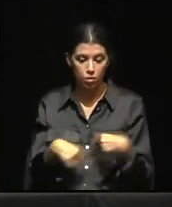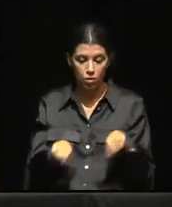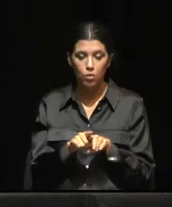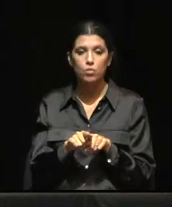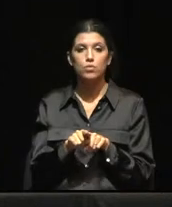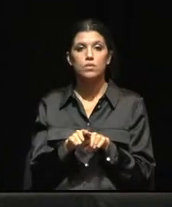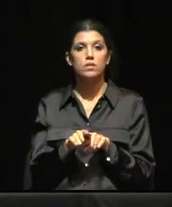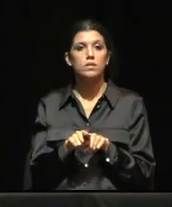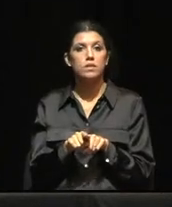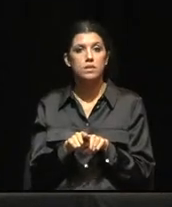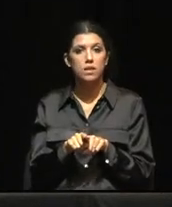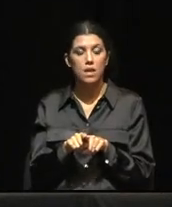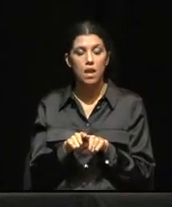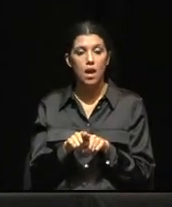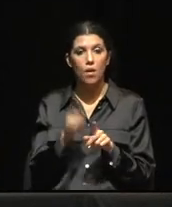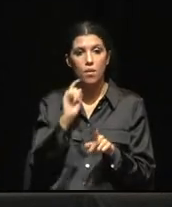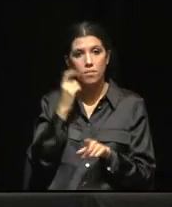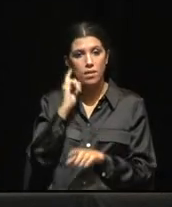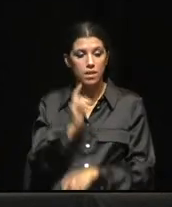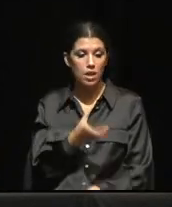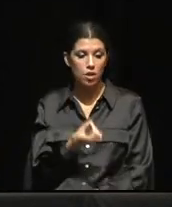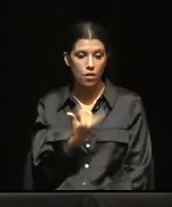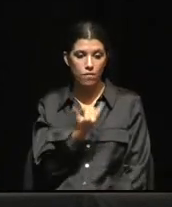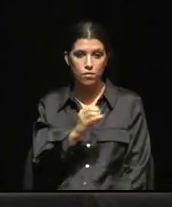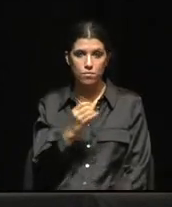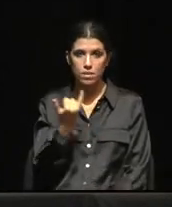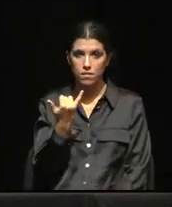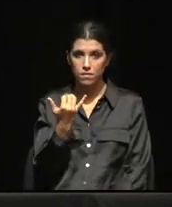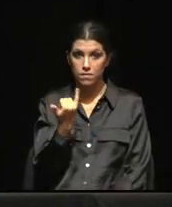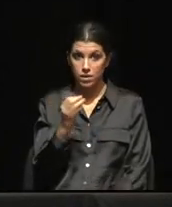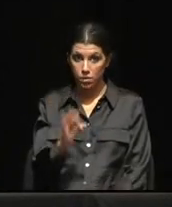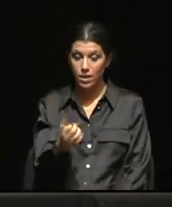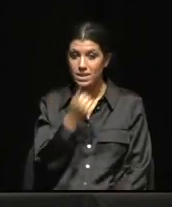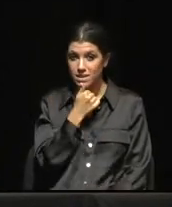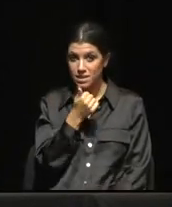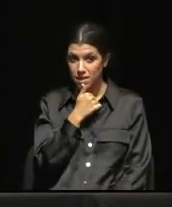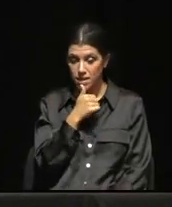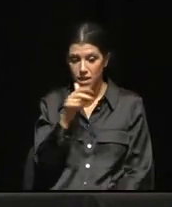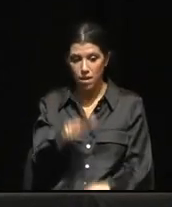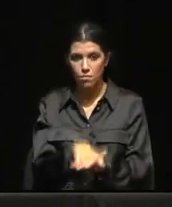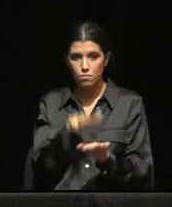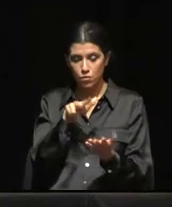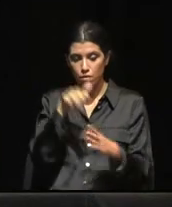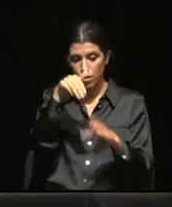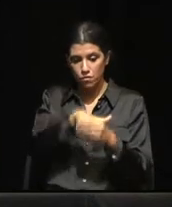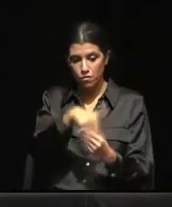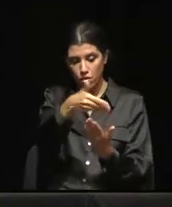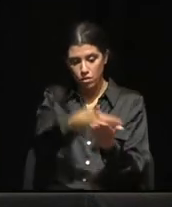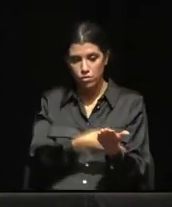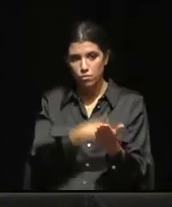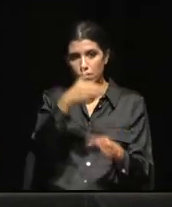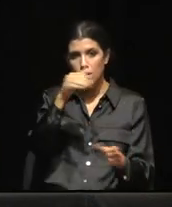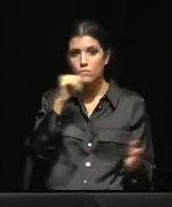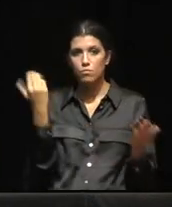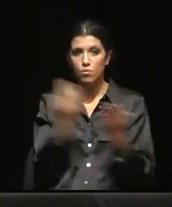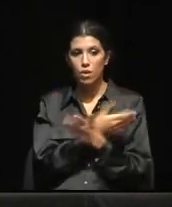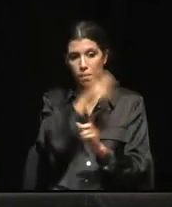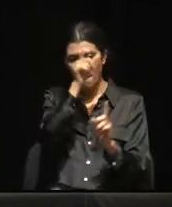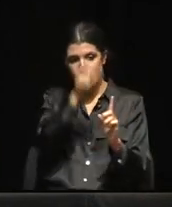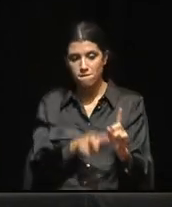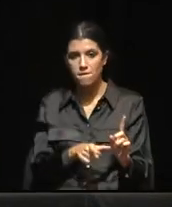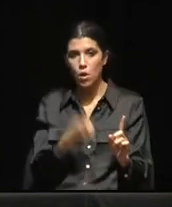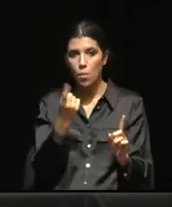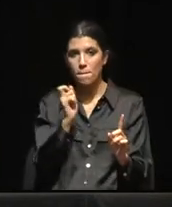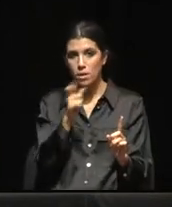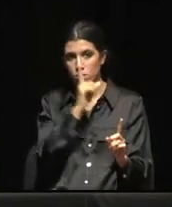em sessão plenária no dia 9 de Abril de 2024 del Liber aprovar o presente voto pesar pelo falecimento de Mário Pardo